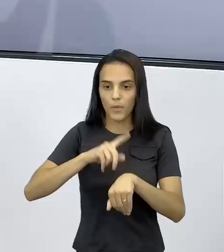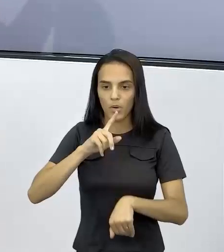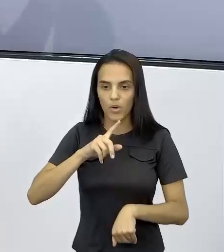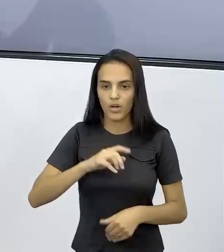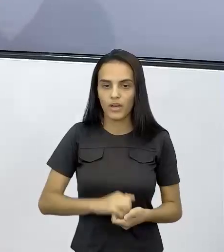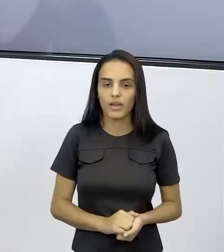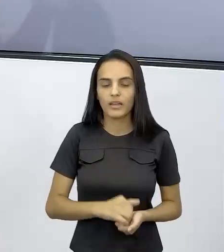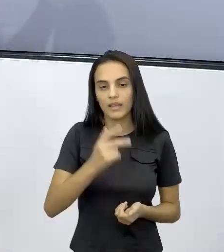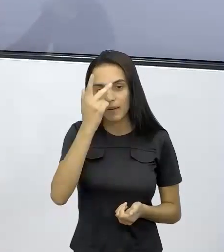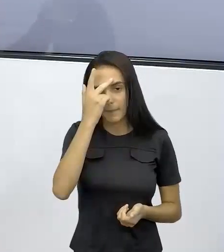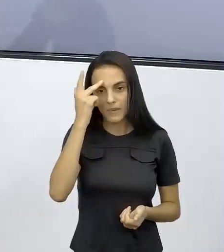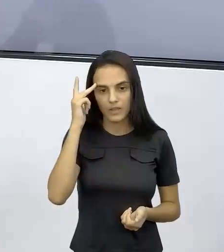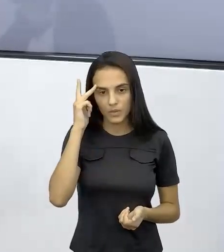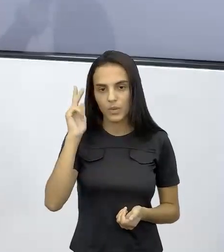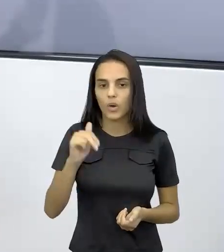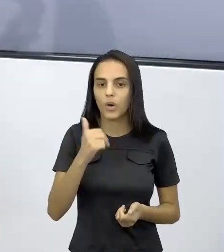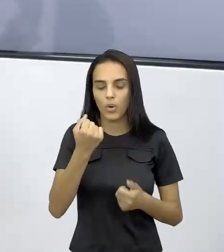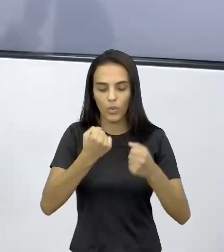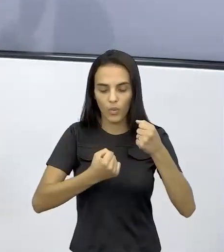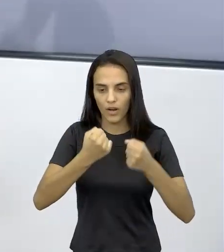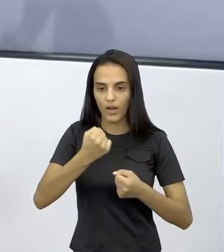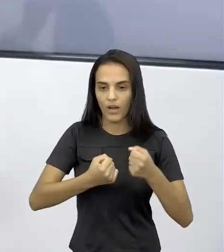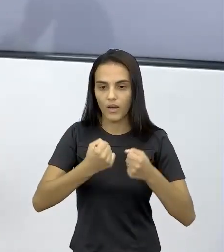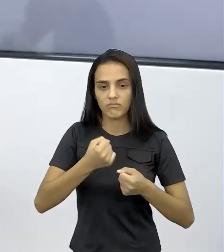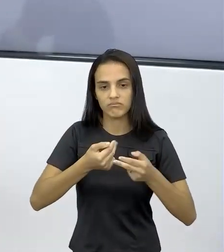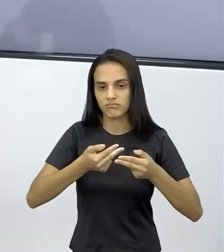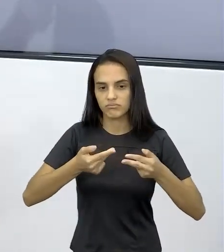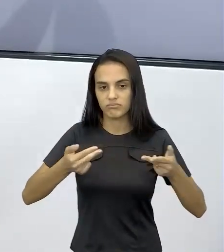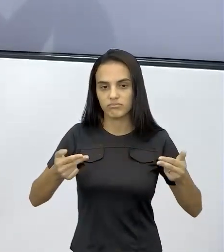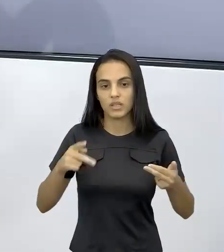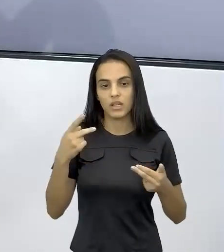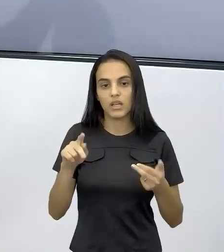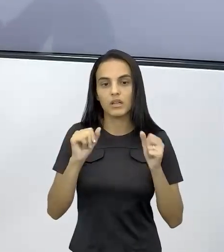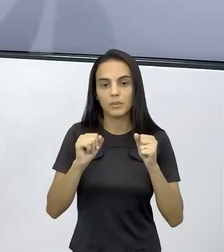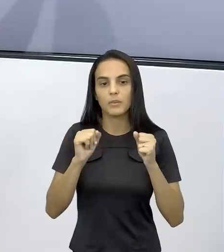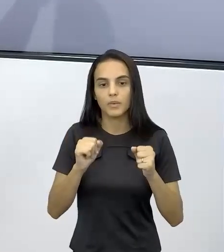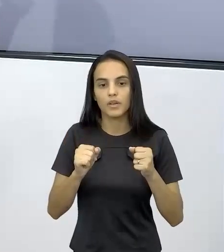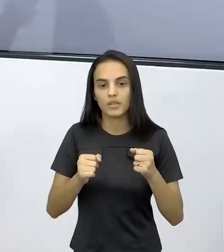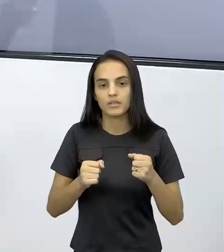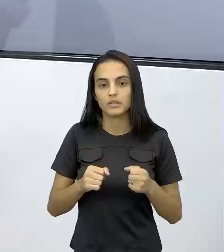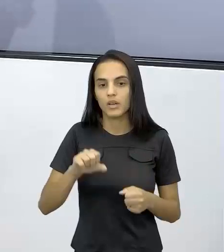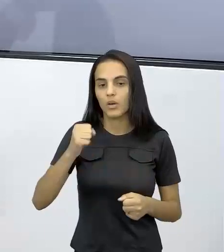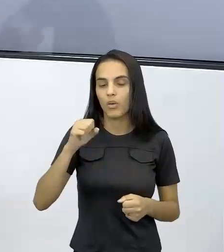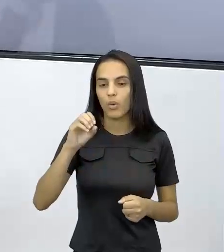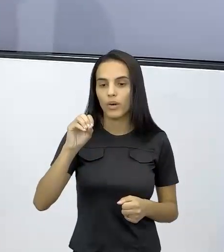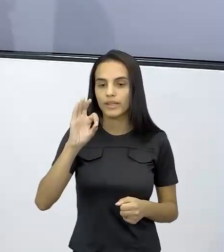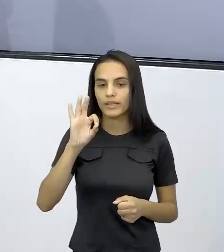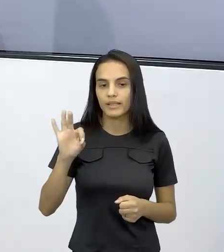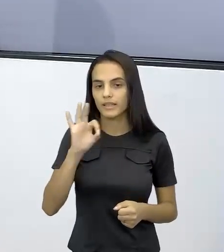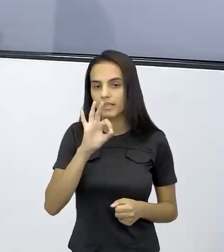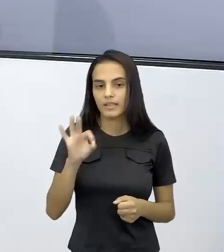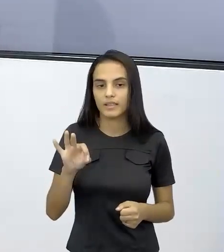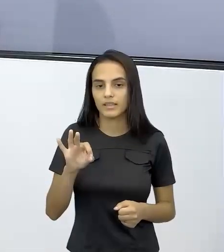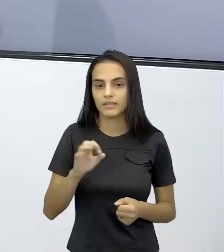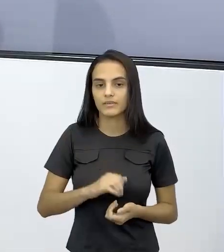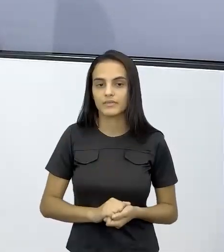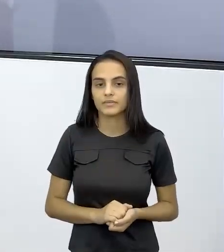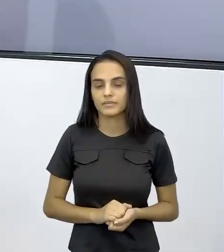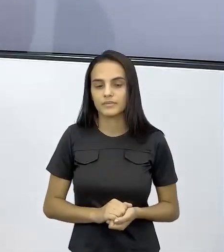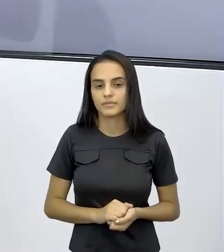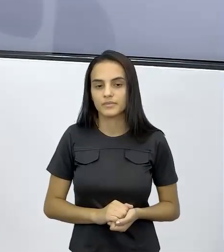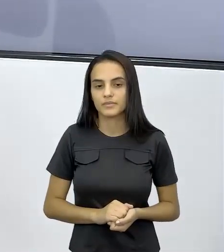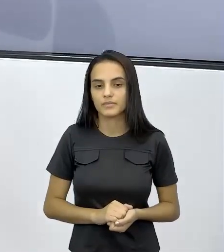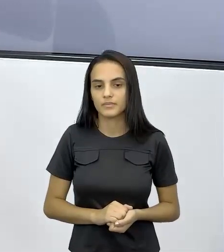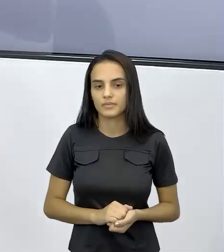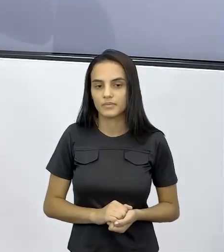que a pessoa, né, o móvel, o carro, né, o que for, ele só pode deslocar 80 km a cada hora que passa.